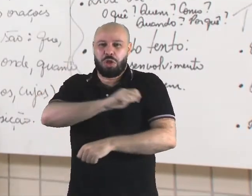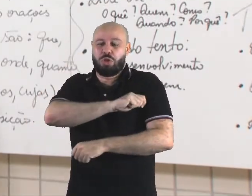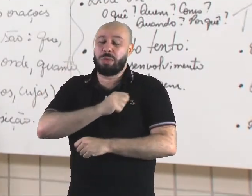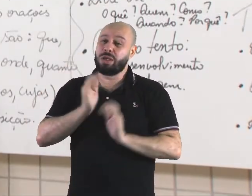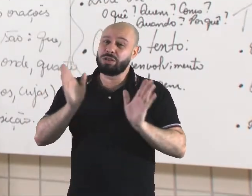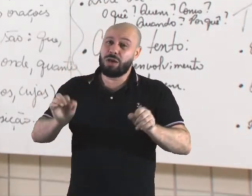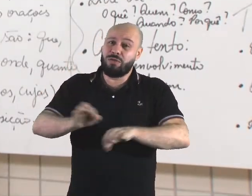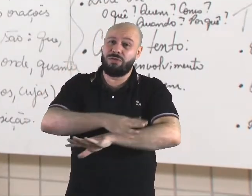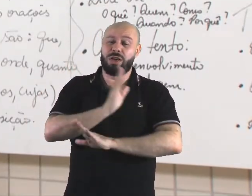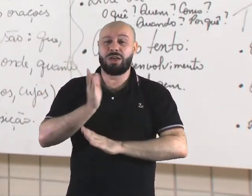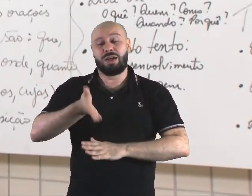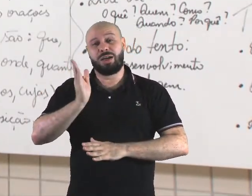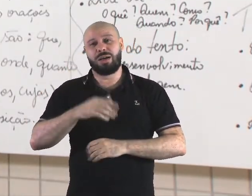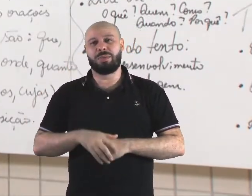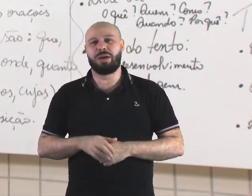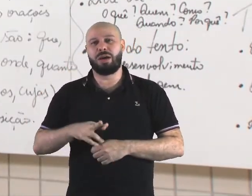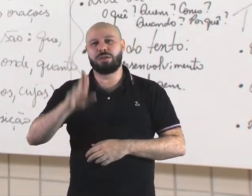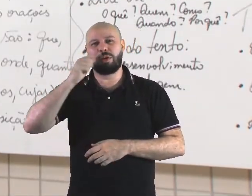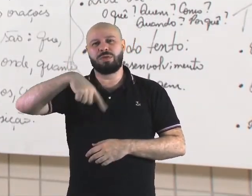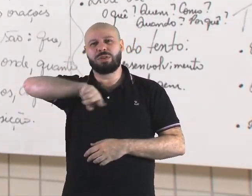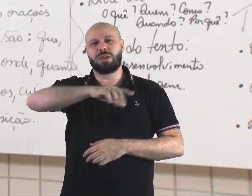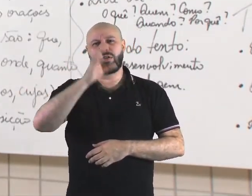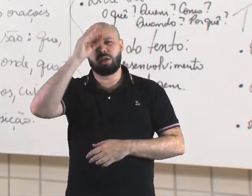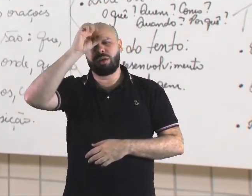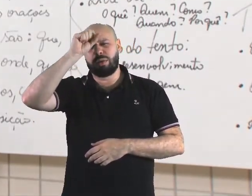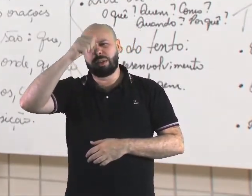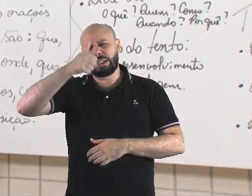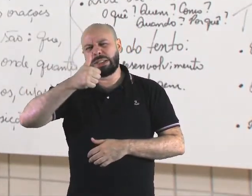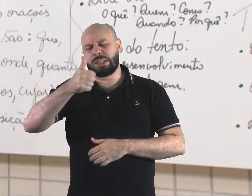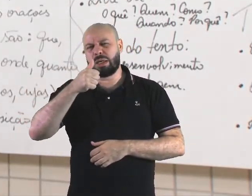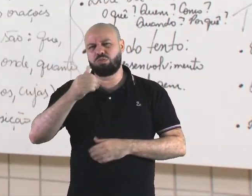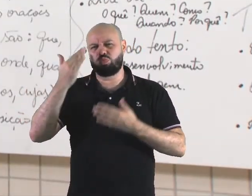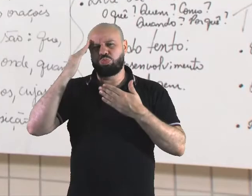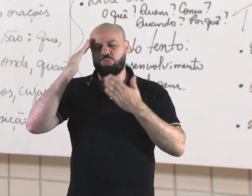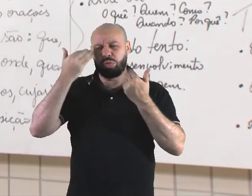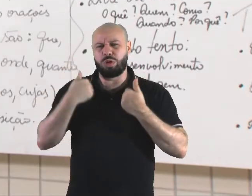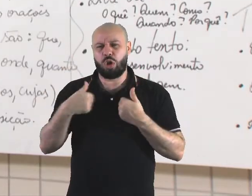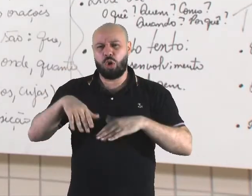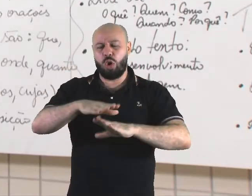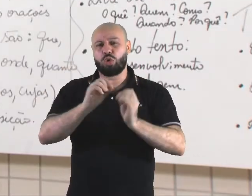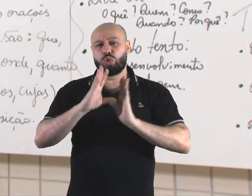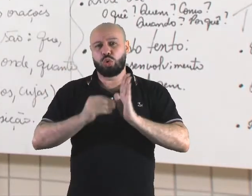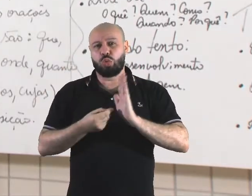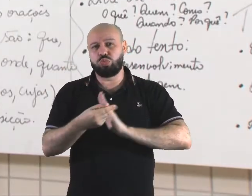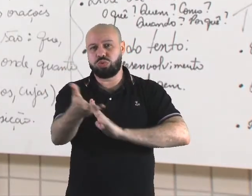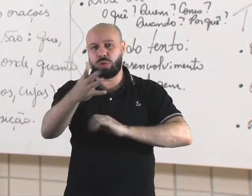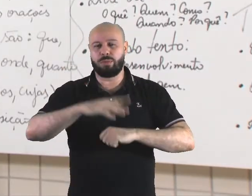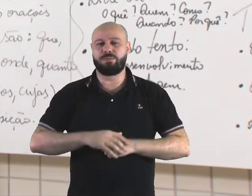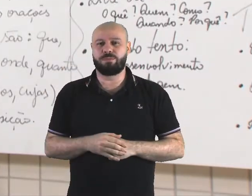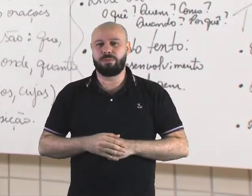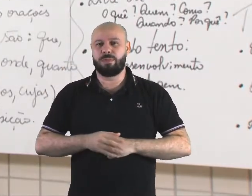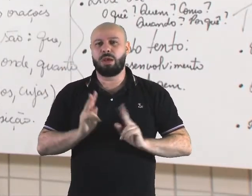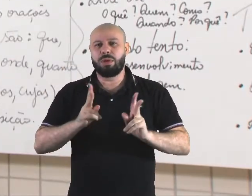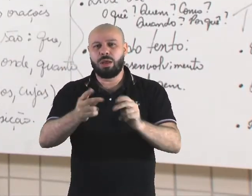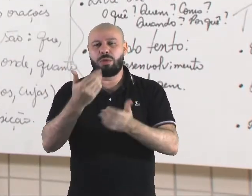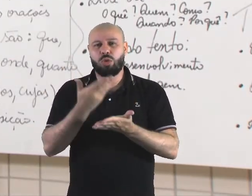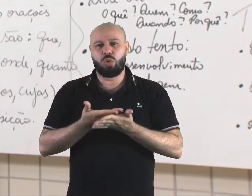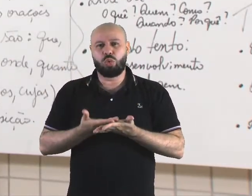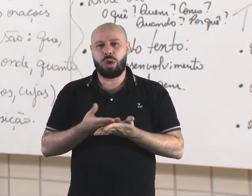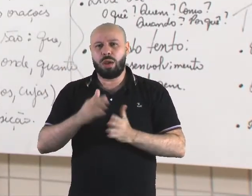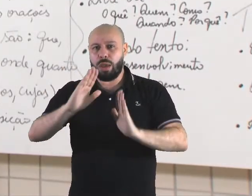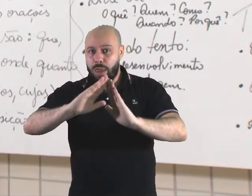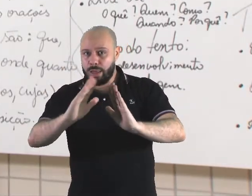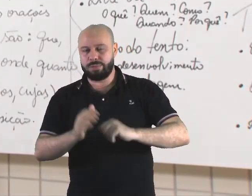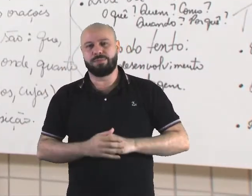ficamos por aqui. Eu espero que vocês tenham compreendido o conteúdo de hoje. Continuem estudando em